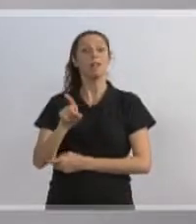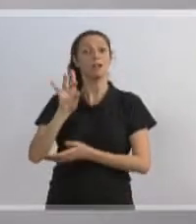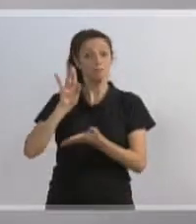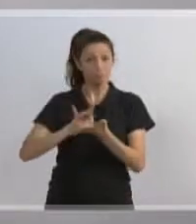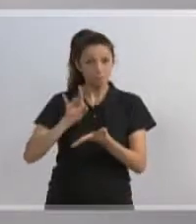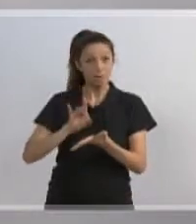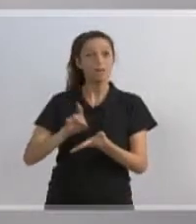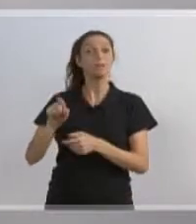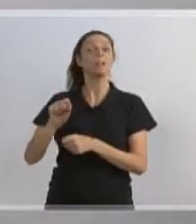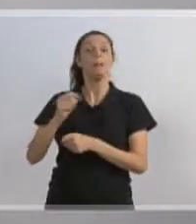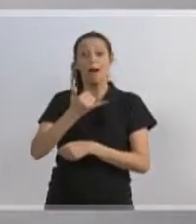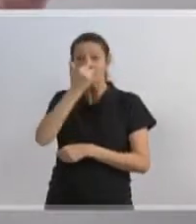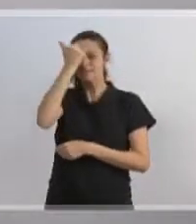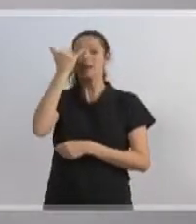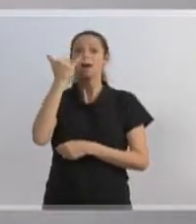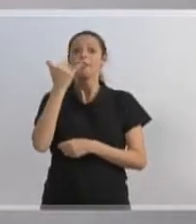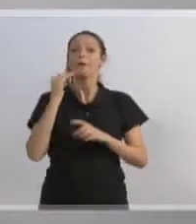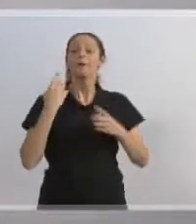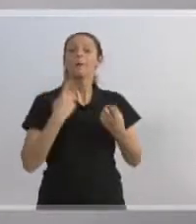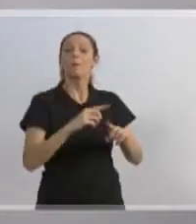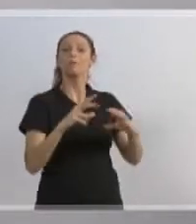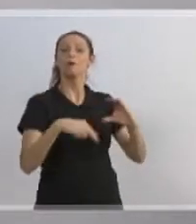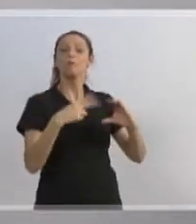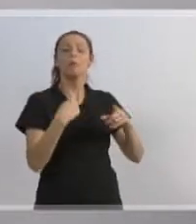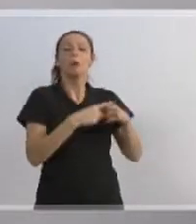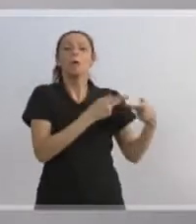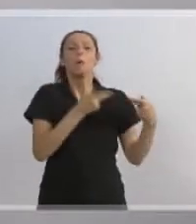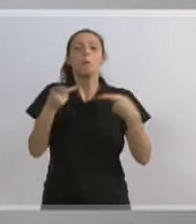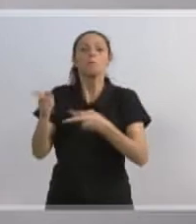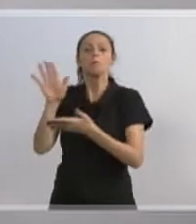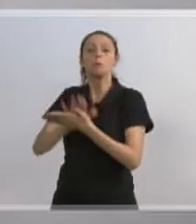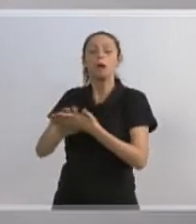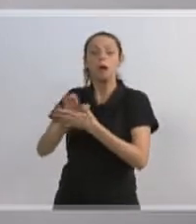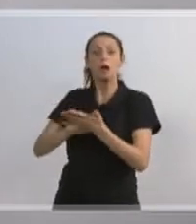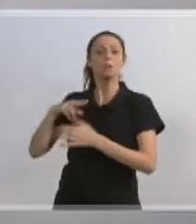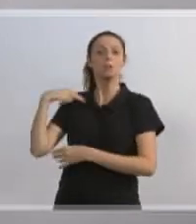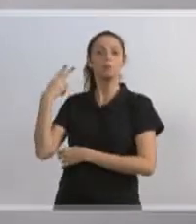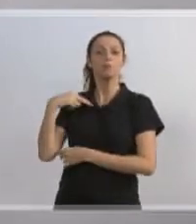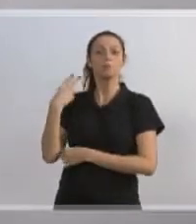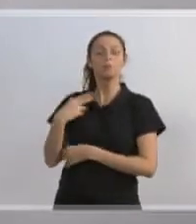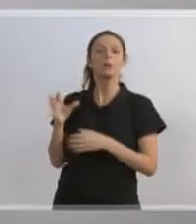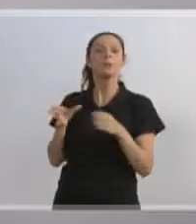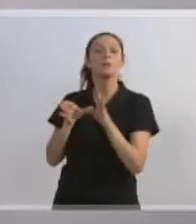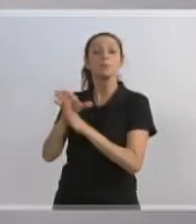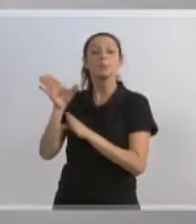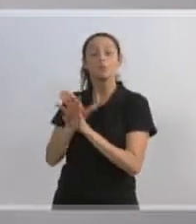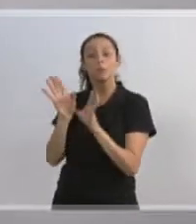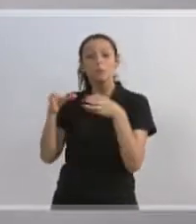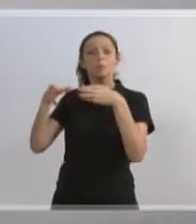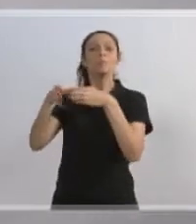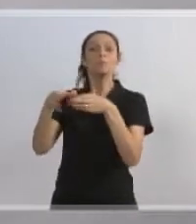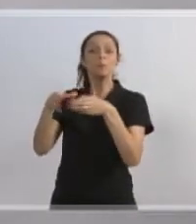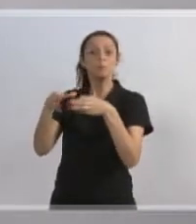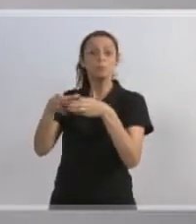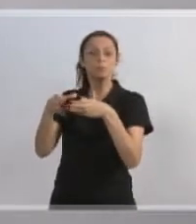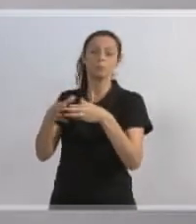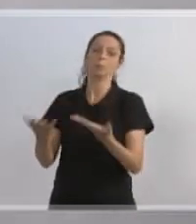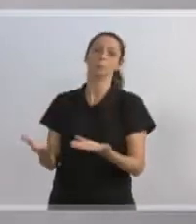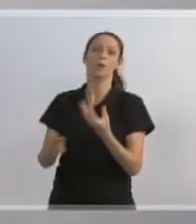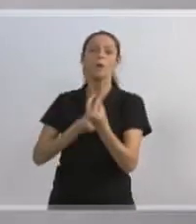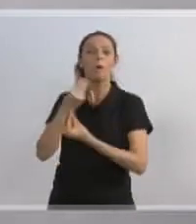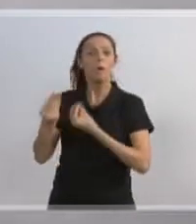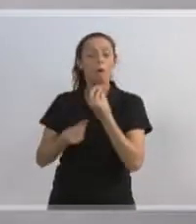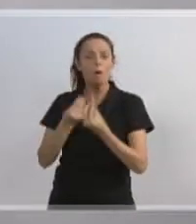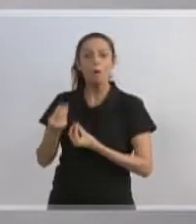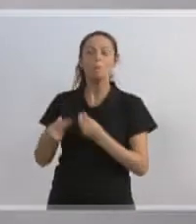foi para todos os vereadores. Não convidou nenhum vereador para fazer parte da comissão dos empresários e do ex-prefeito Félix